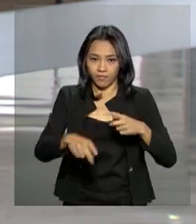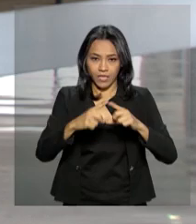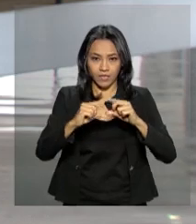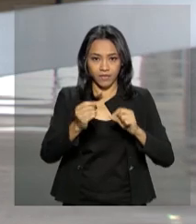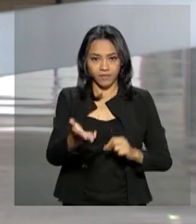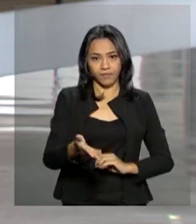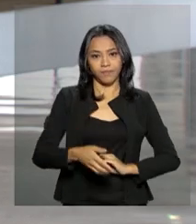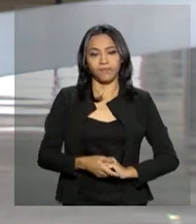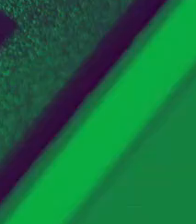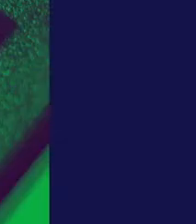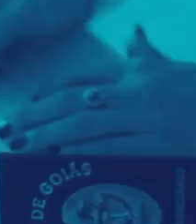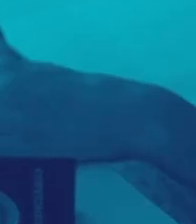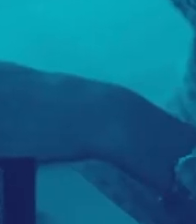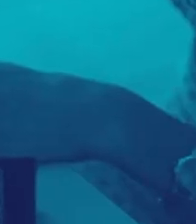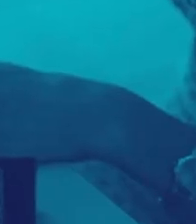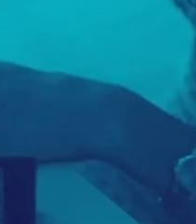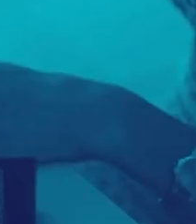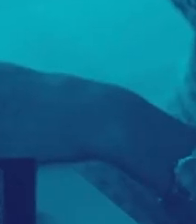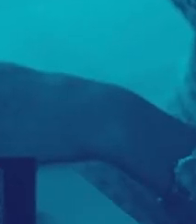noronha